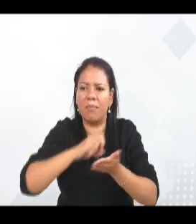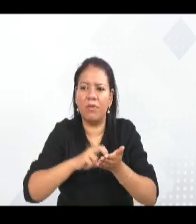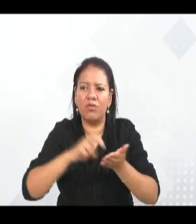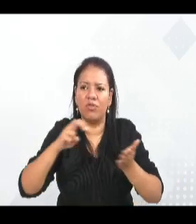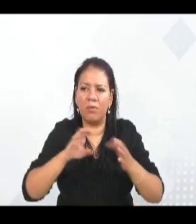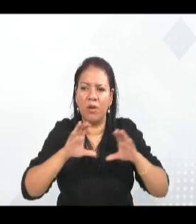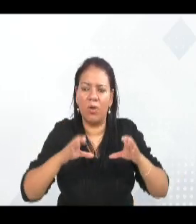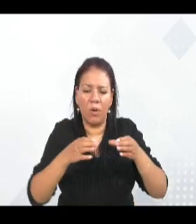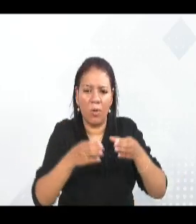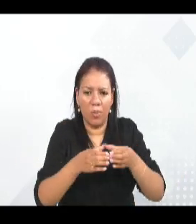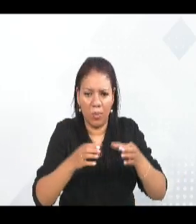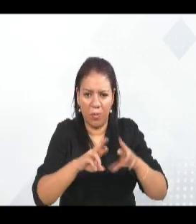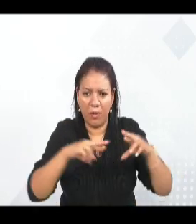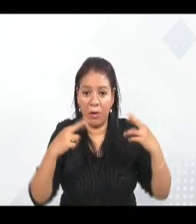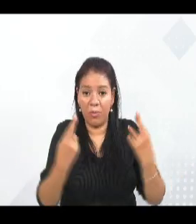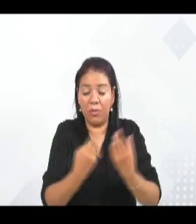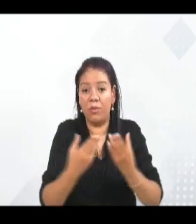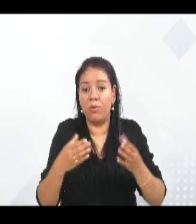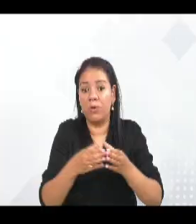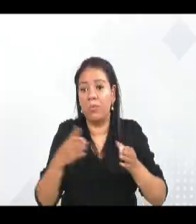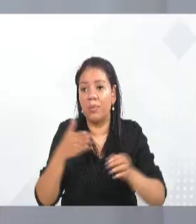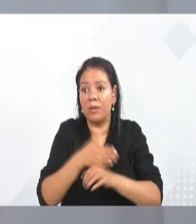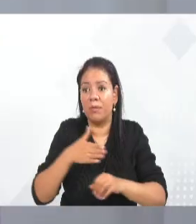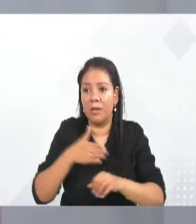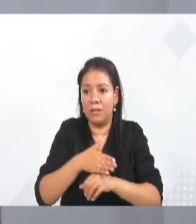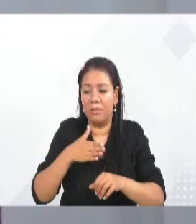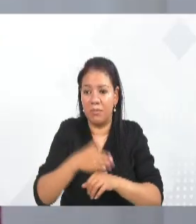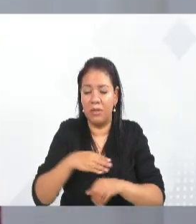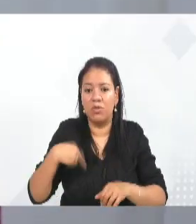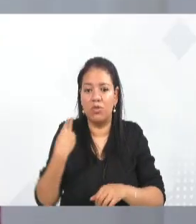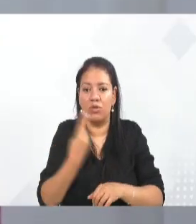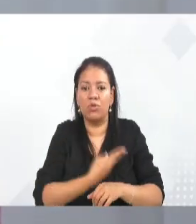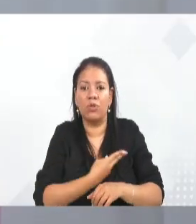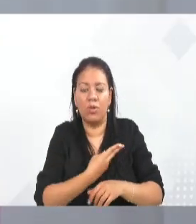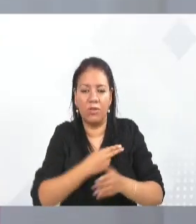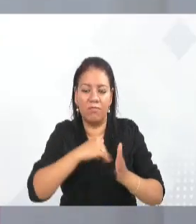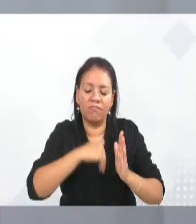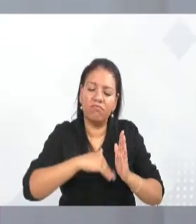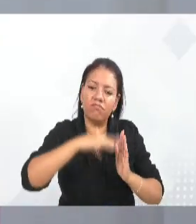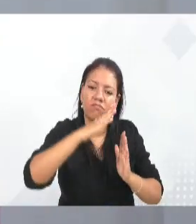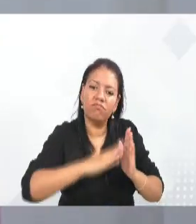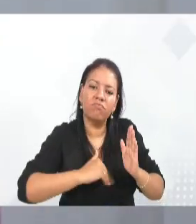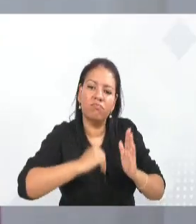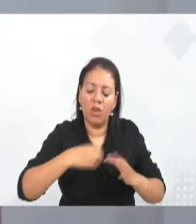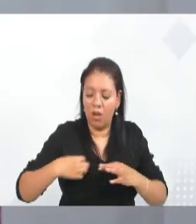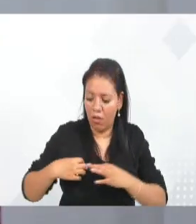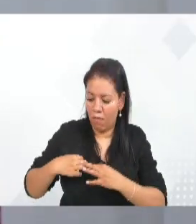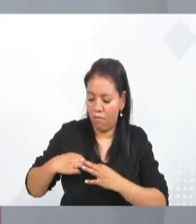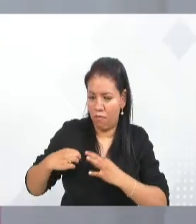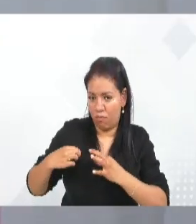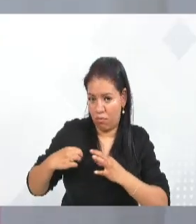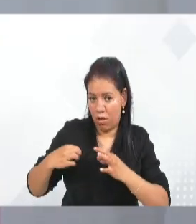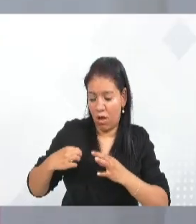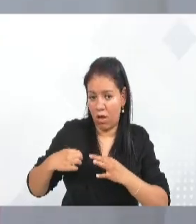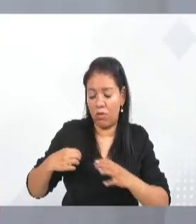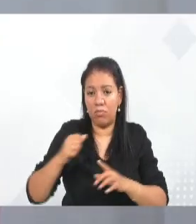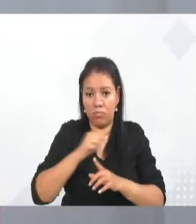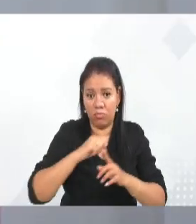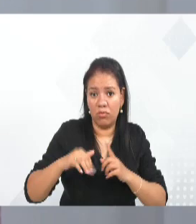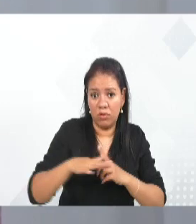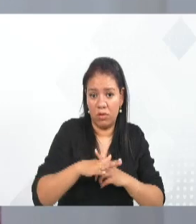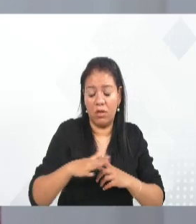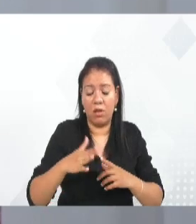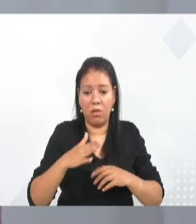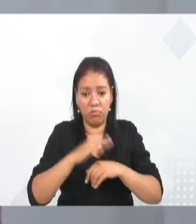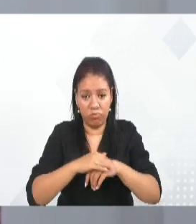reuniu um grupo de de participantes e nós fizemos a nossa parte de forma voluntária é uma ação social e a equipe